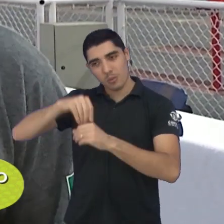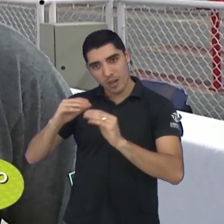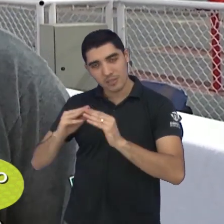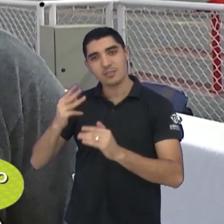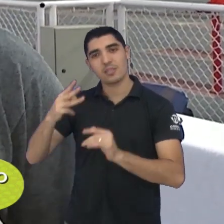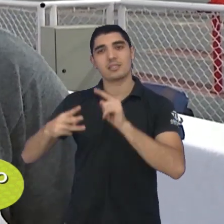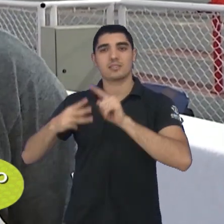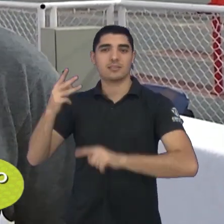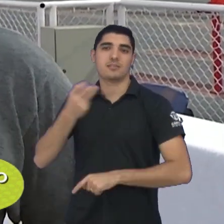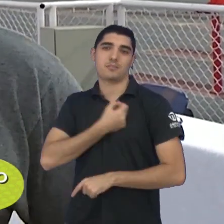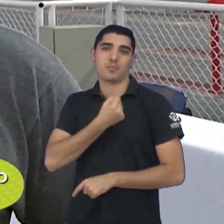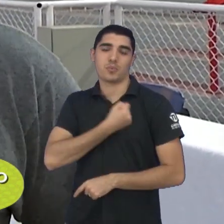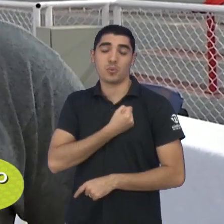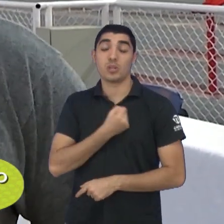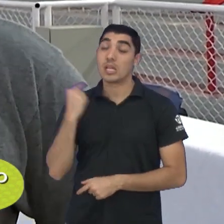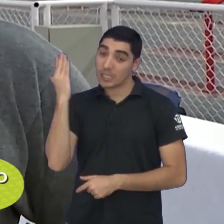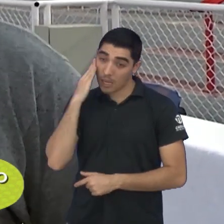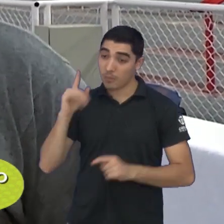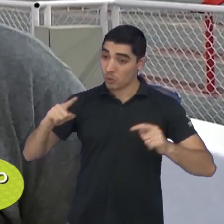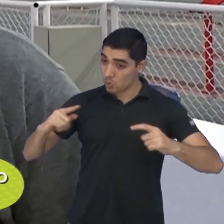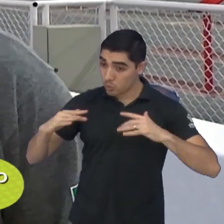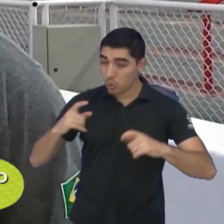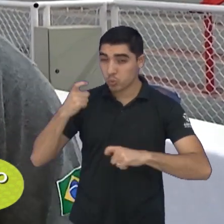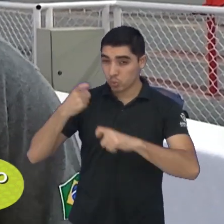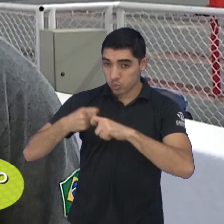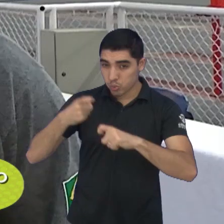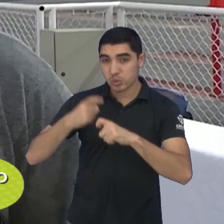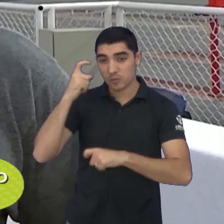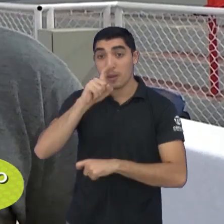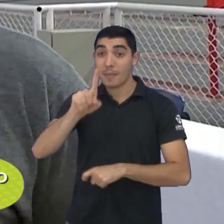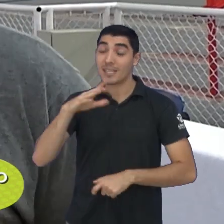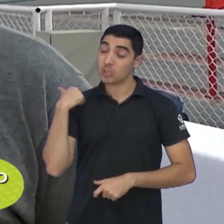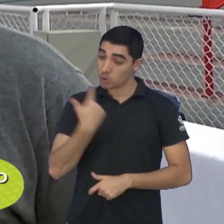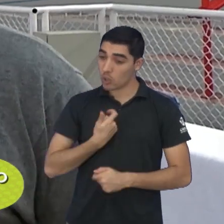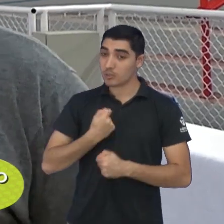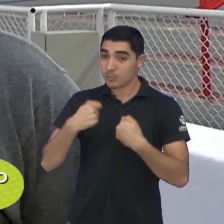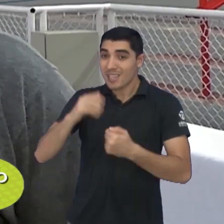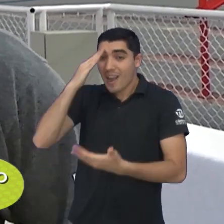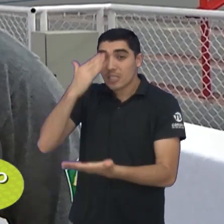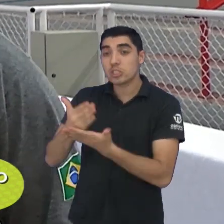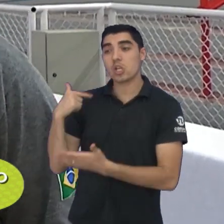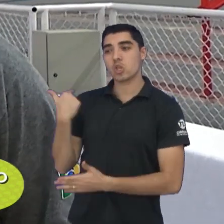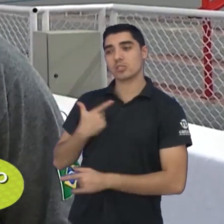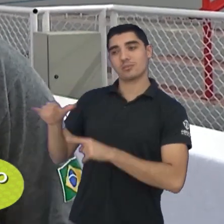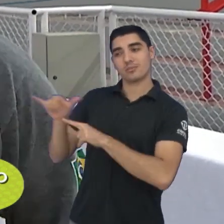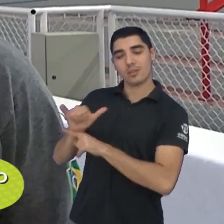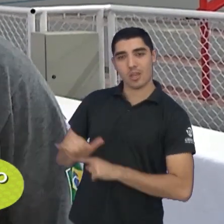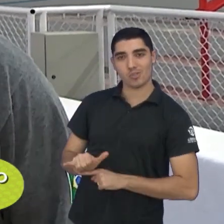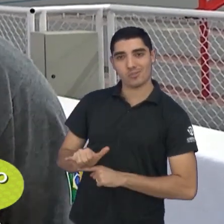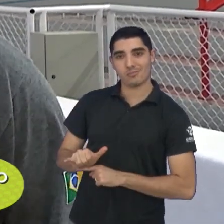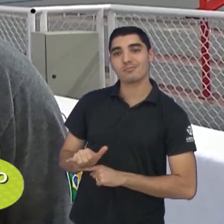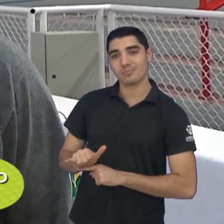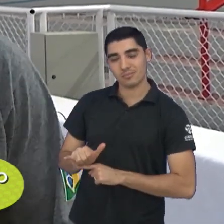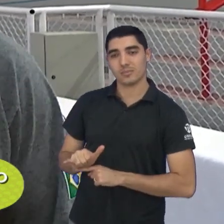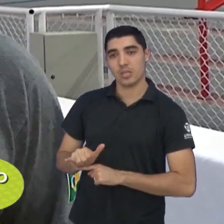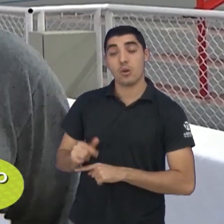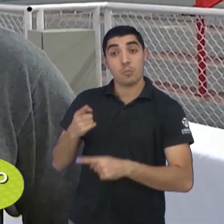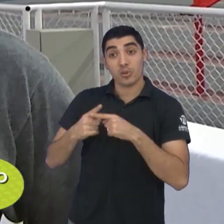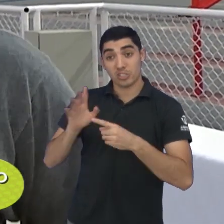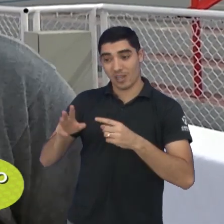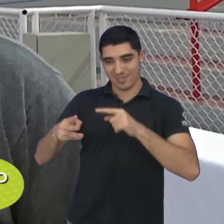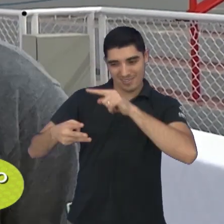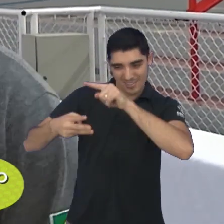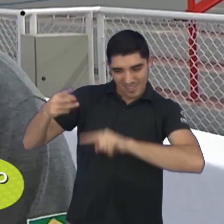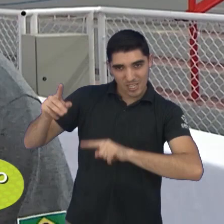um confronto disputado, parelho, mas temos que acreditar no nosso estilo de jogo. Ainda nesses 3 confrontos nós